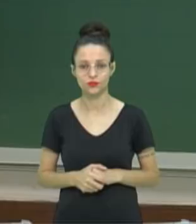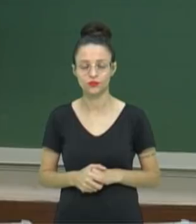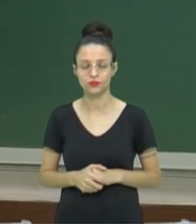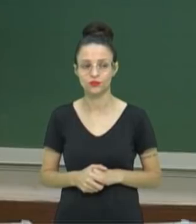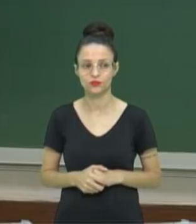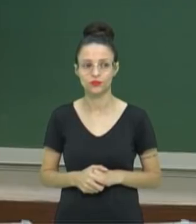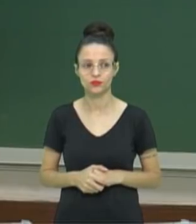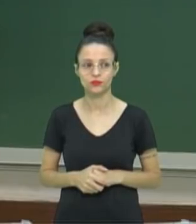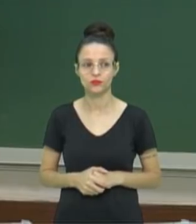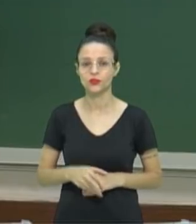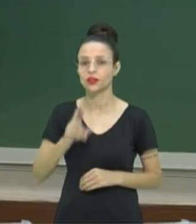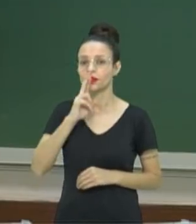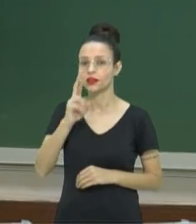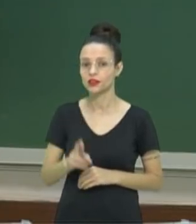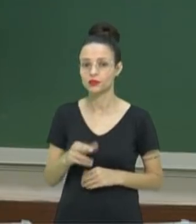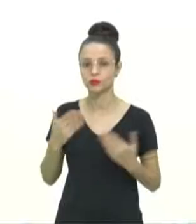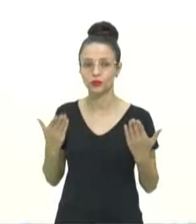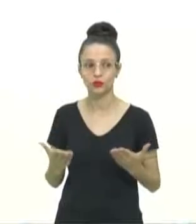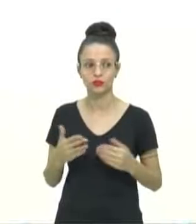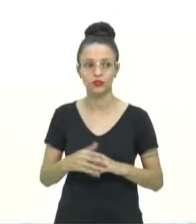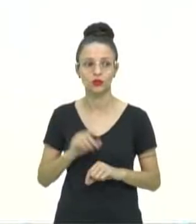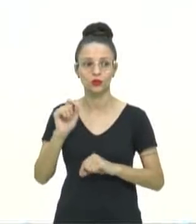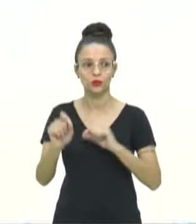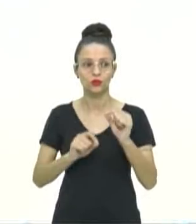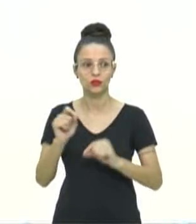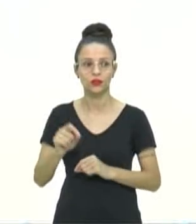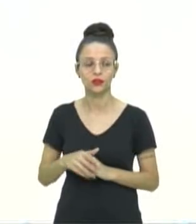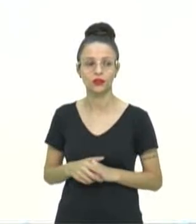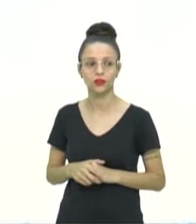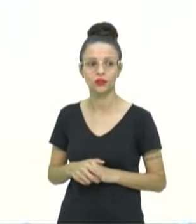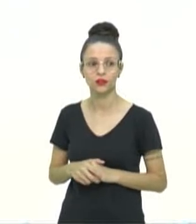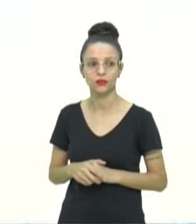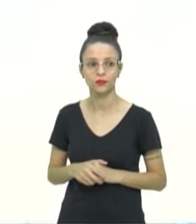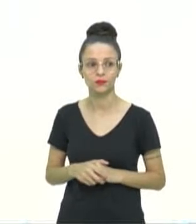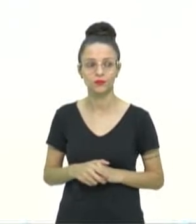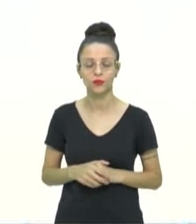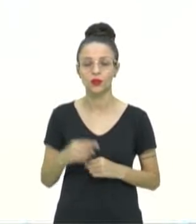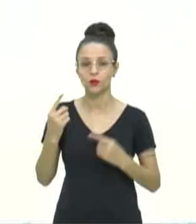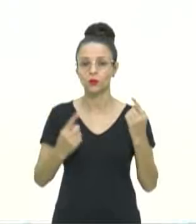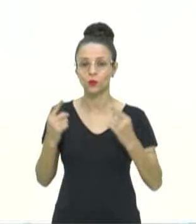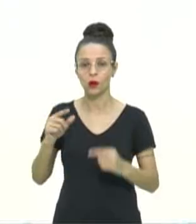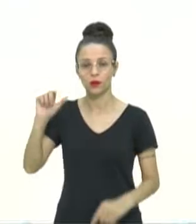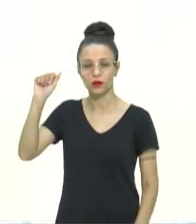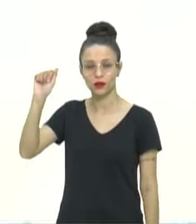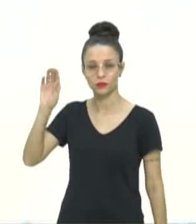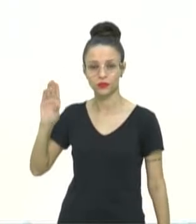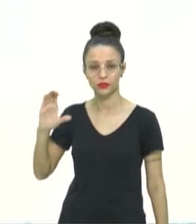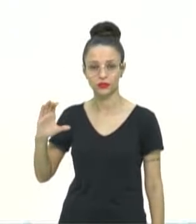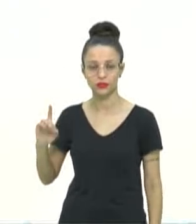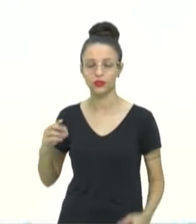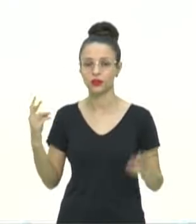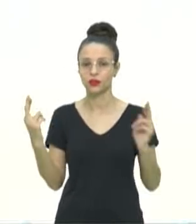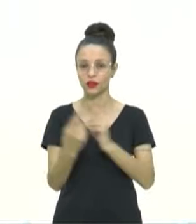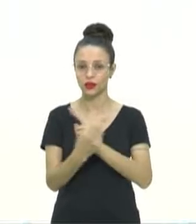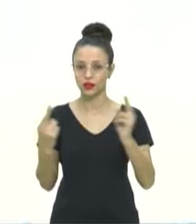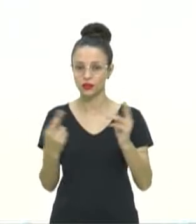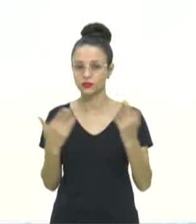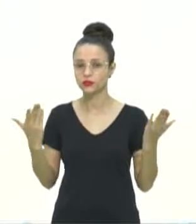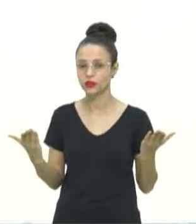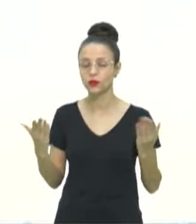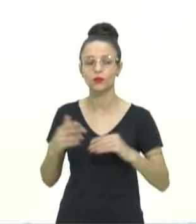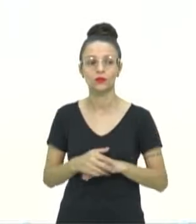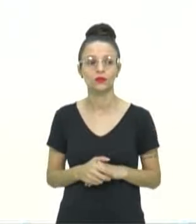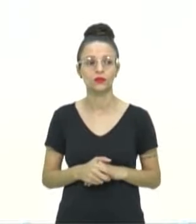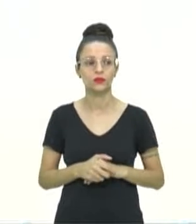regiões. E aí a resposta ali, o que nós vamos ter? Das afirmações e a relação que vocês estabeleceram com o